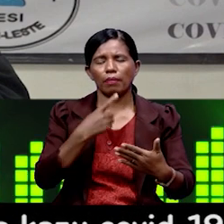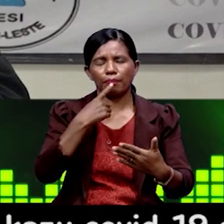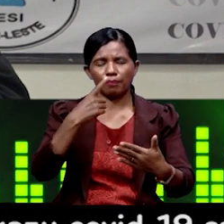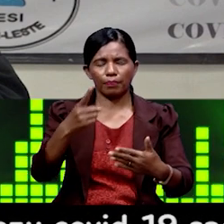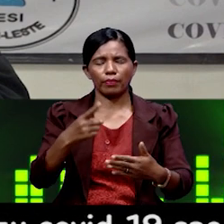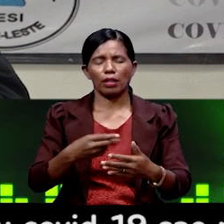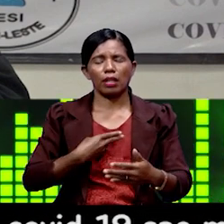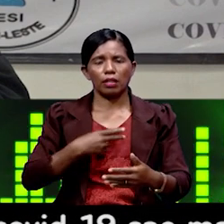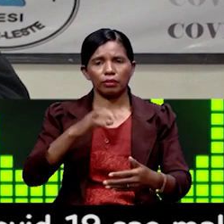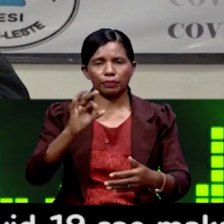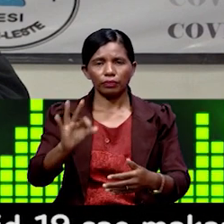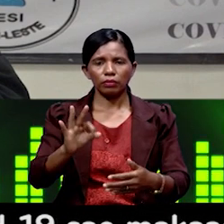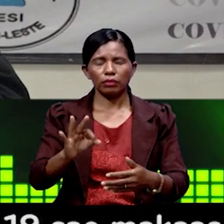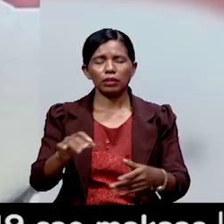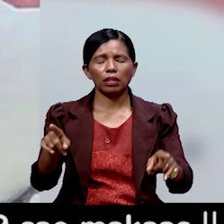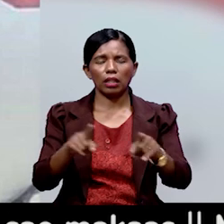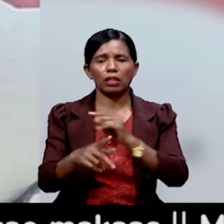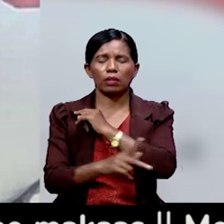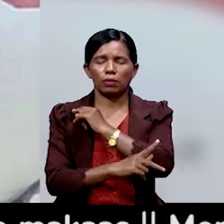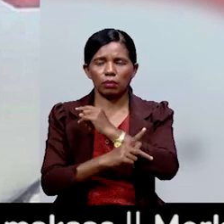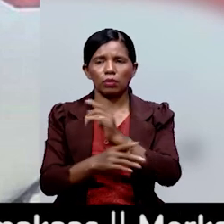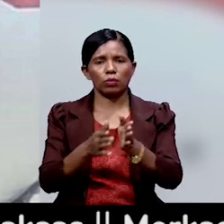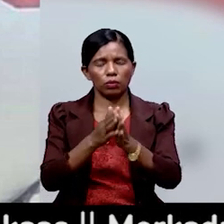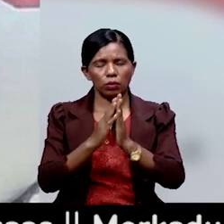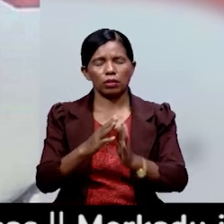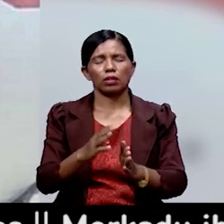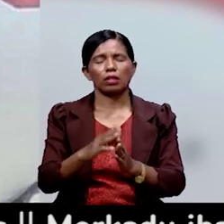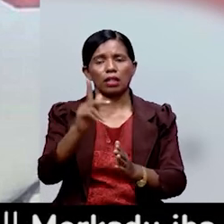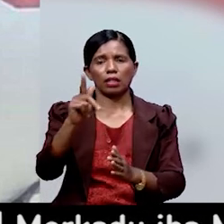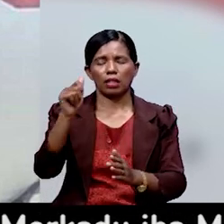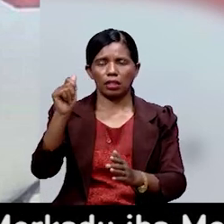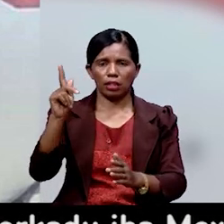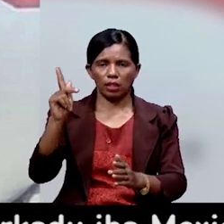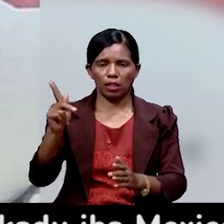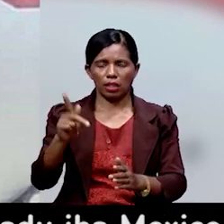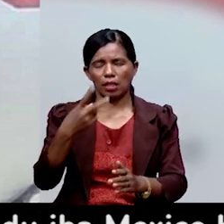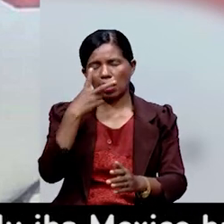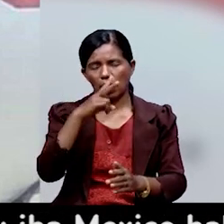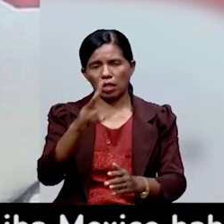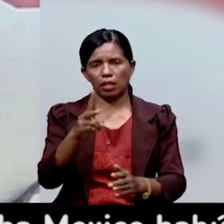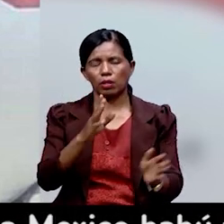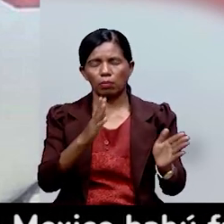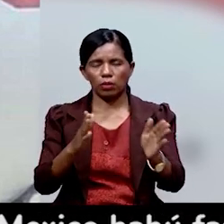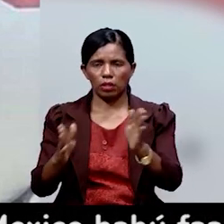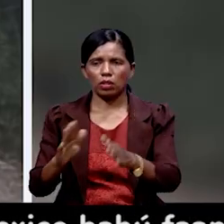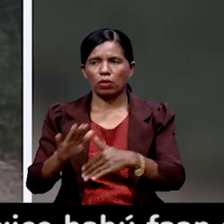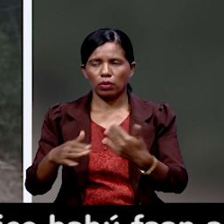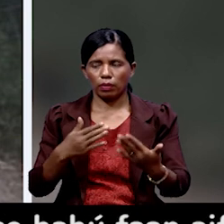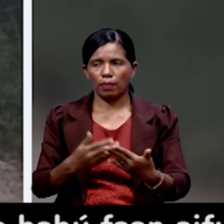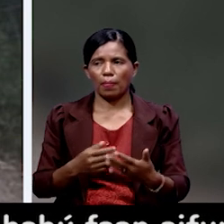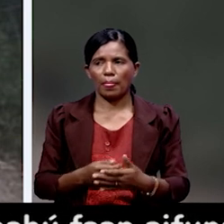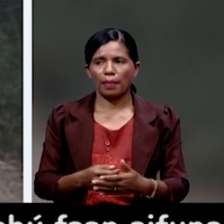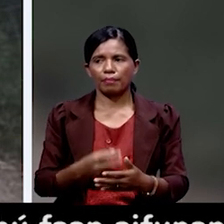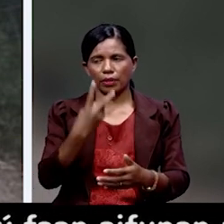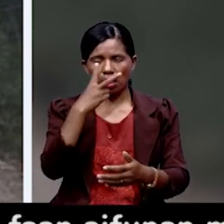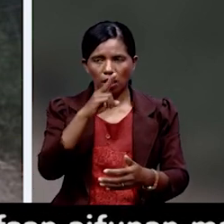funcionari publiko ne hanesan korupsau tamane husu ba komisau anti korupsau no parte relevante sira atu prosesa. Haunen liga ho